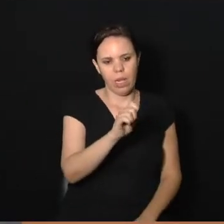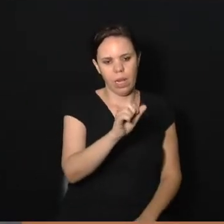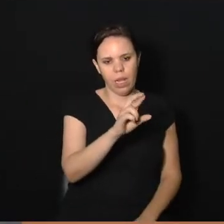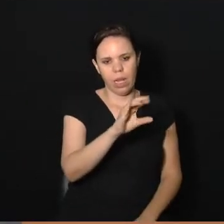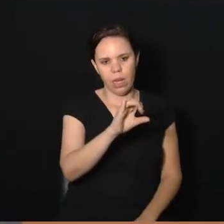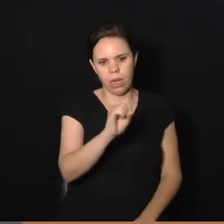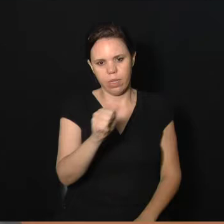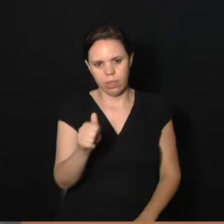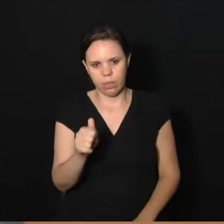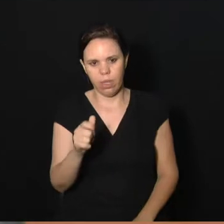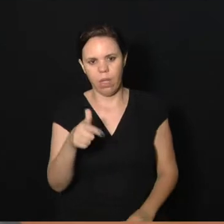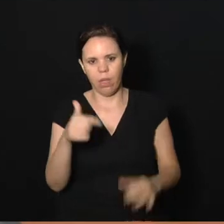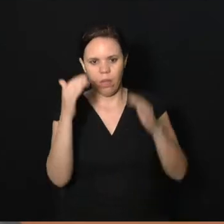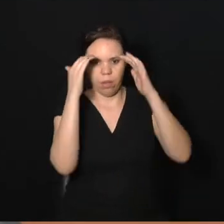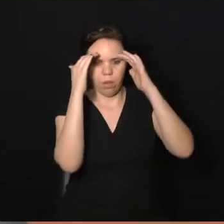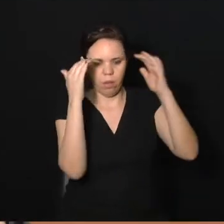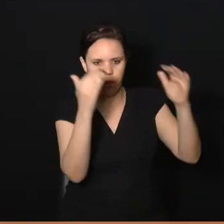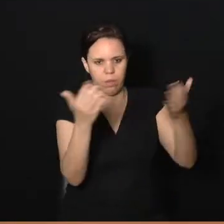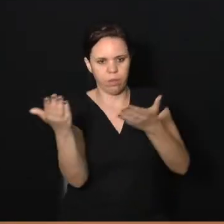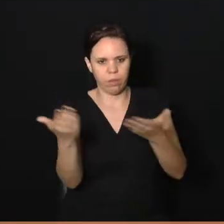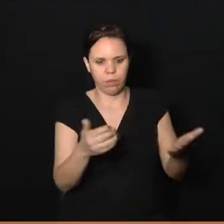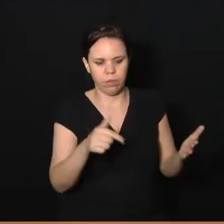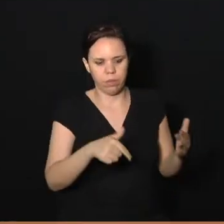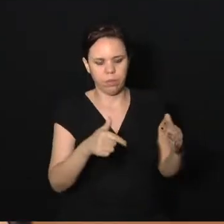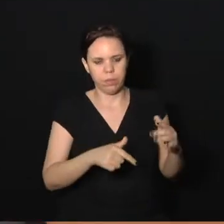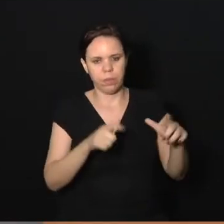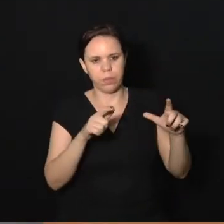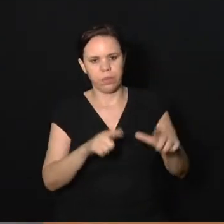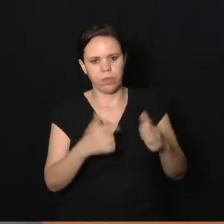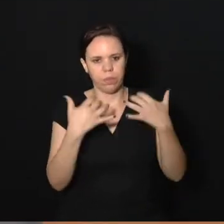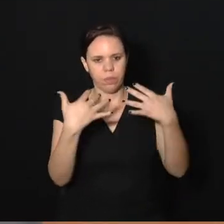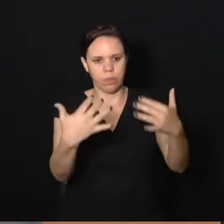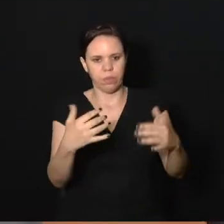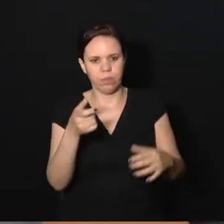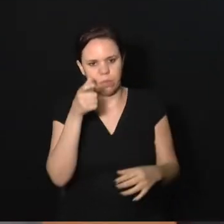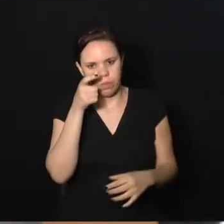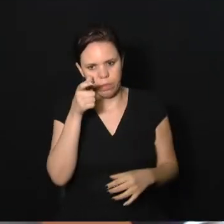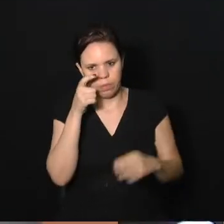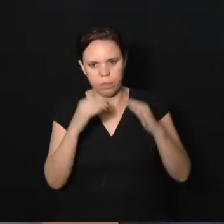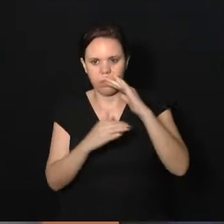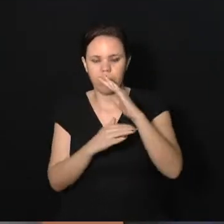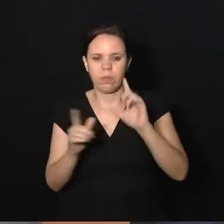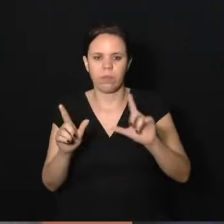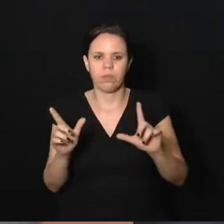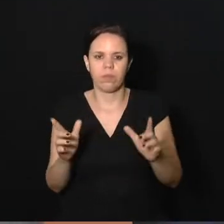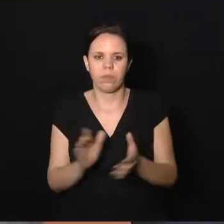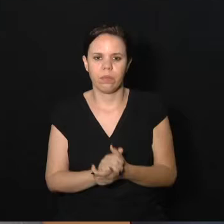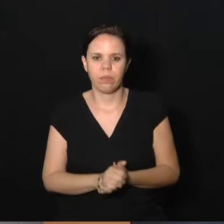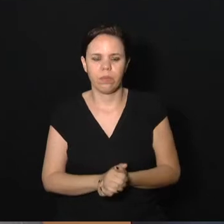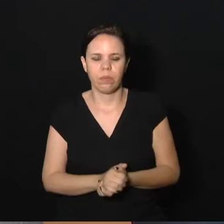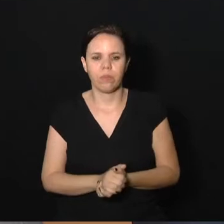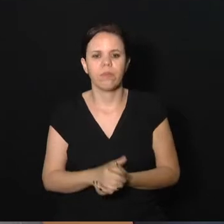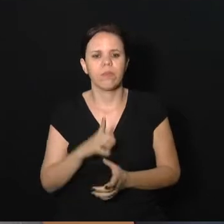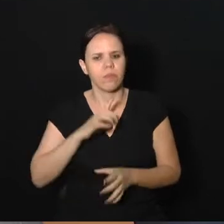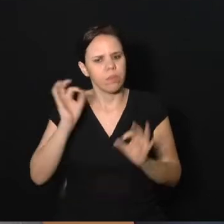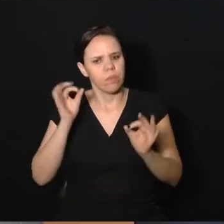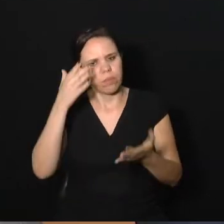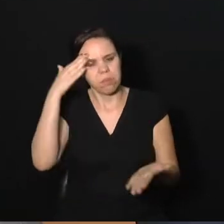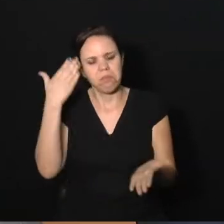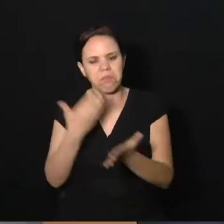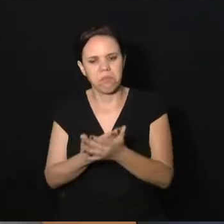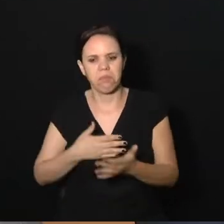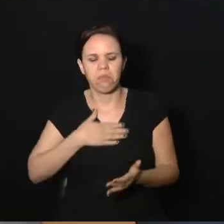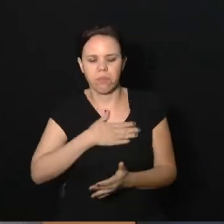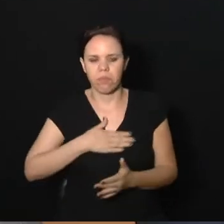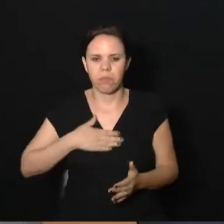grande honra recebê-las nesta casa. O público que nos assiste na TV Câmara, que é um grande público, tenho certeza também que se